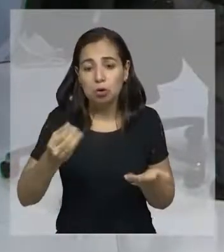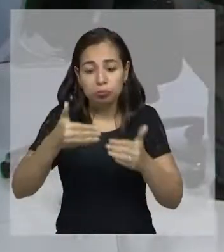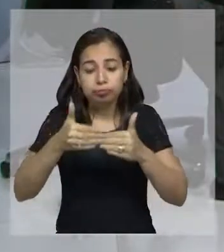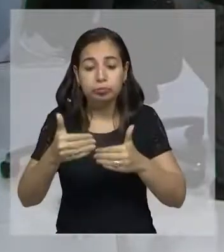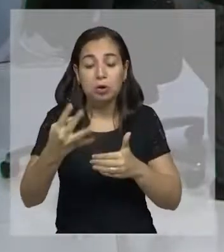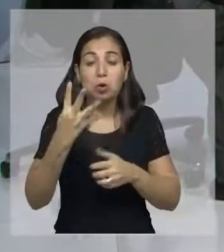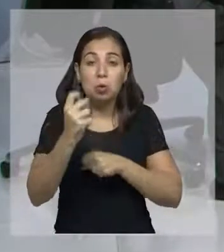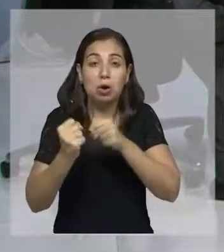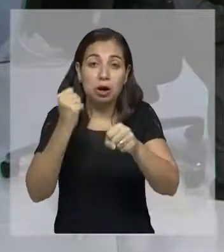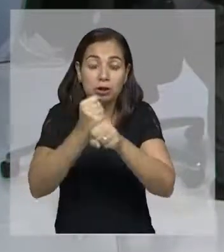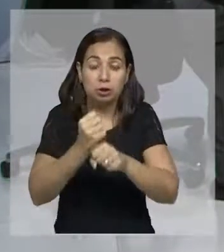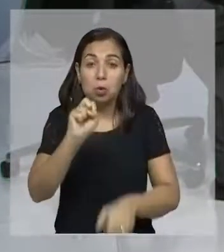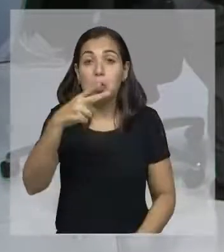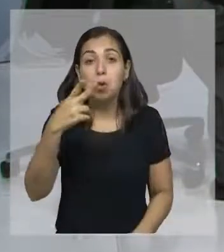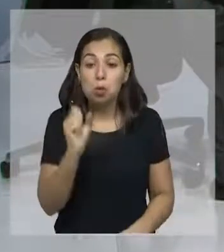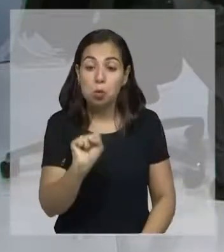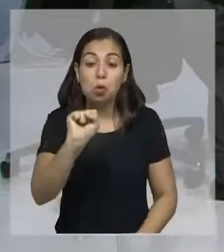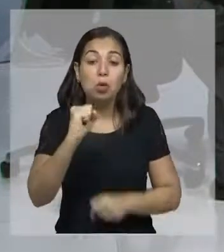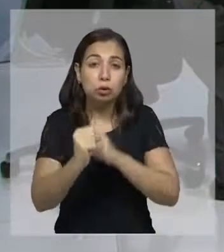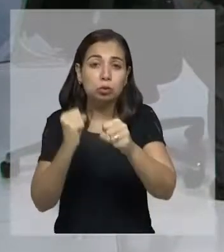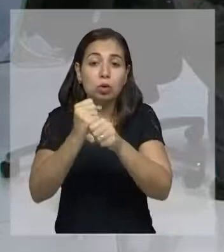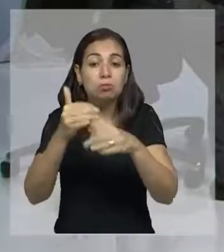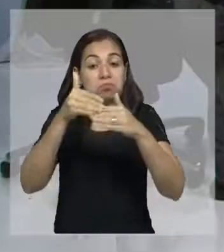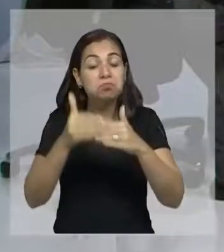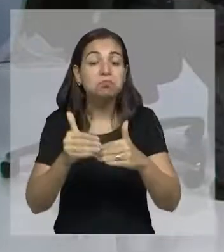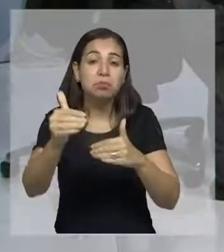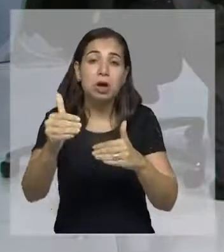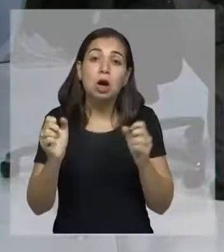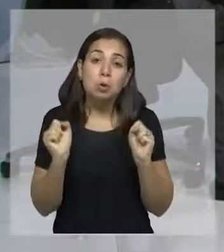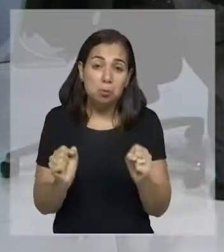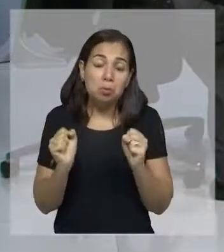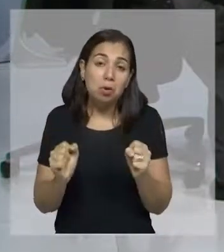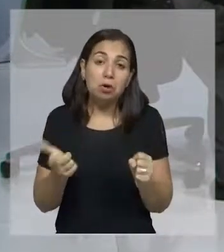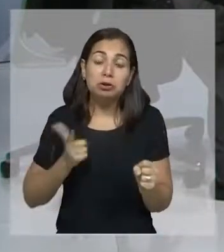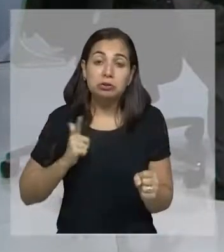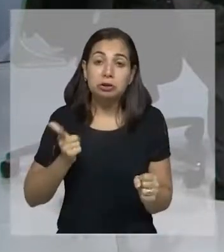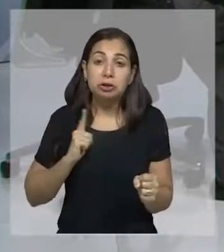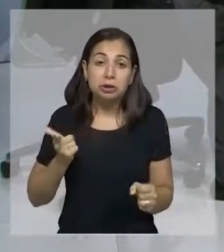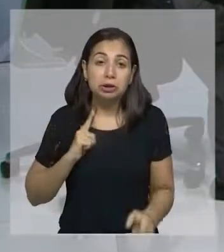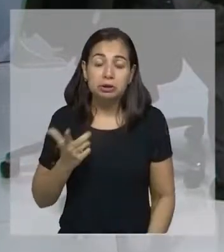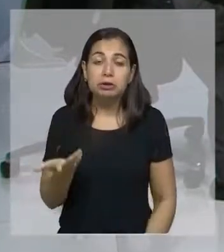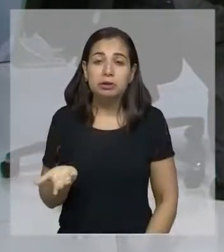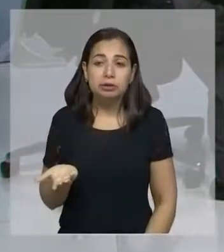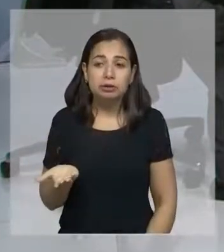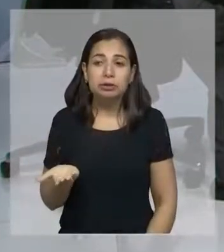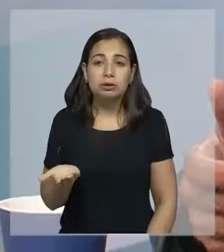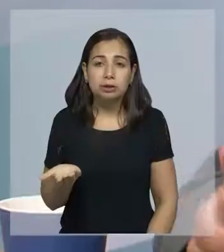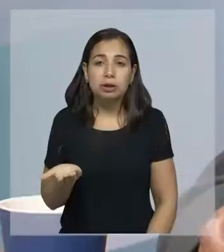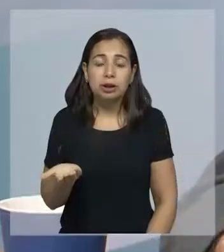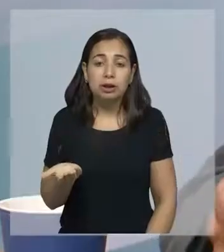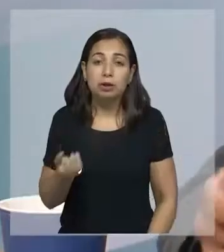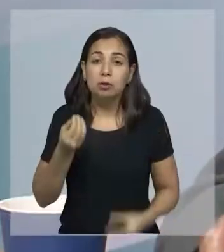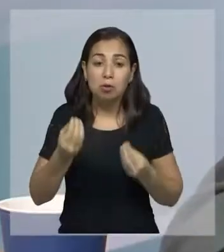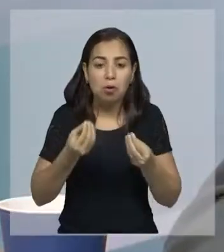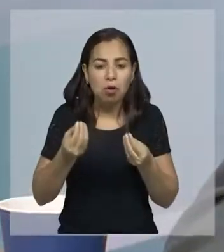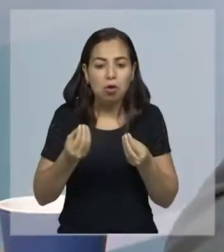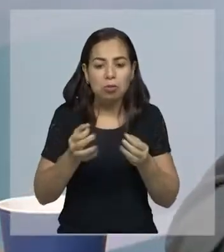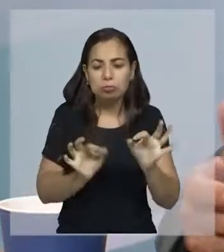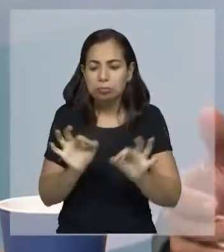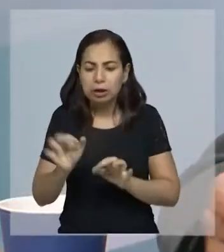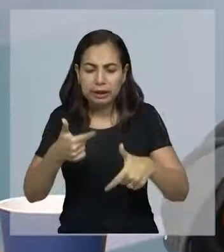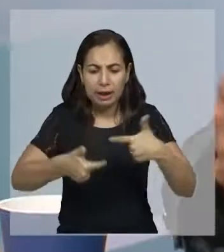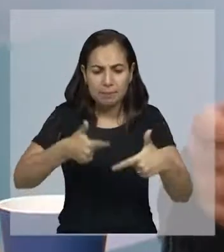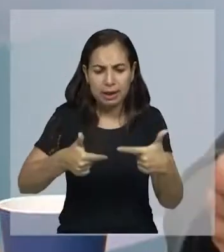anos, né? Ela possa nos trazer também um certo articulação política mais responsável, mais racional,